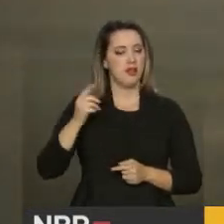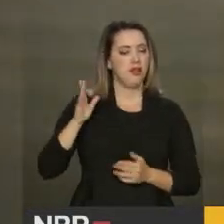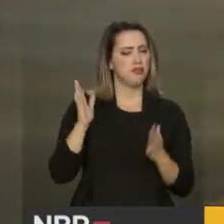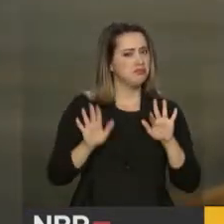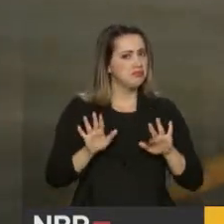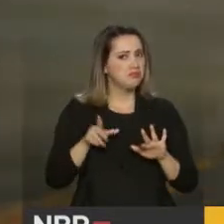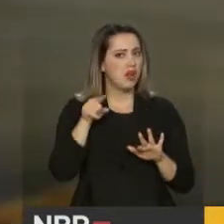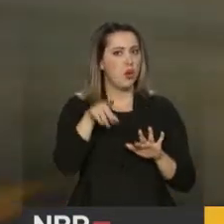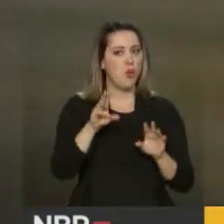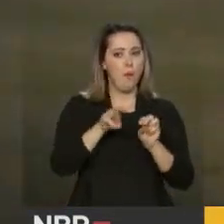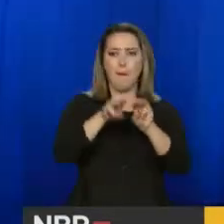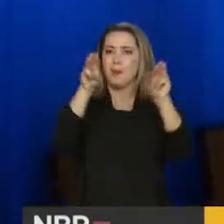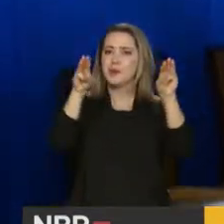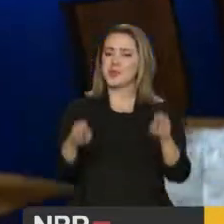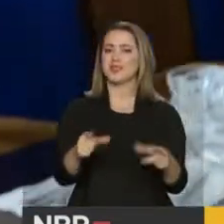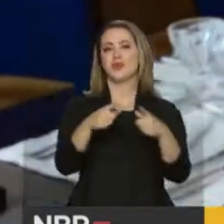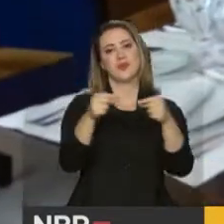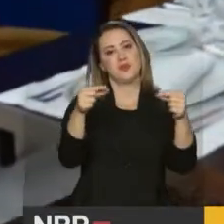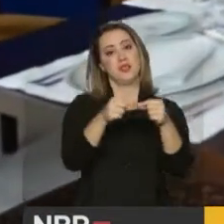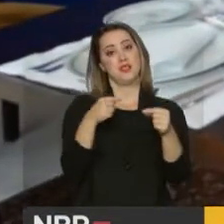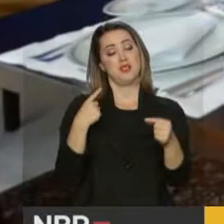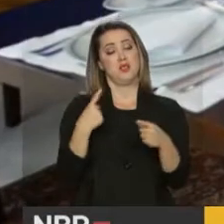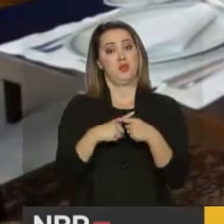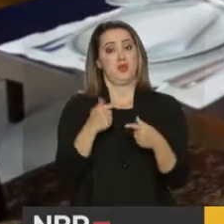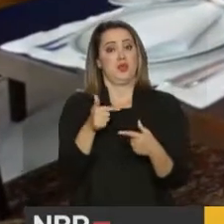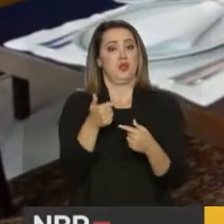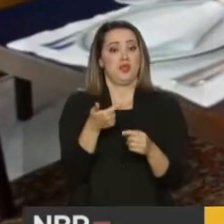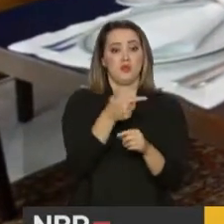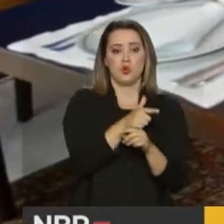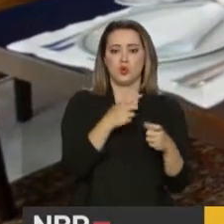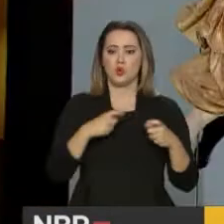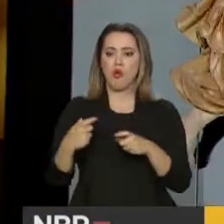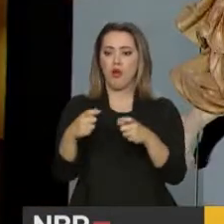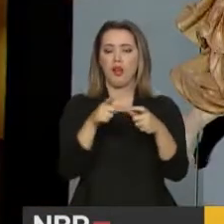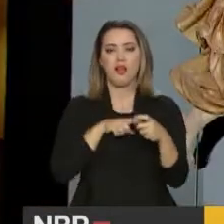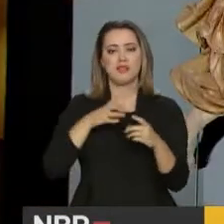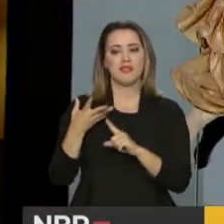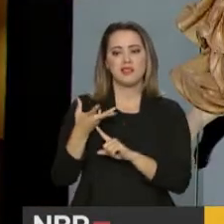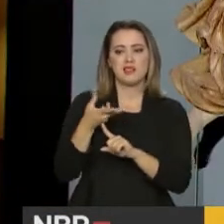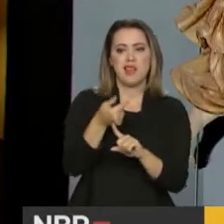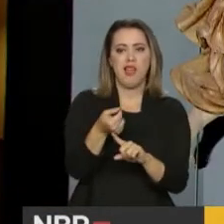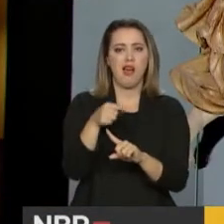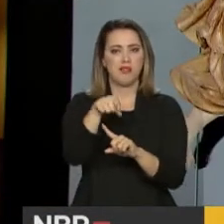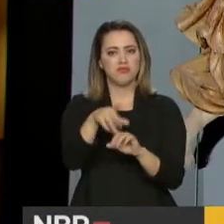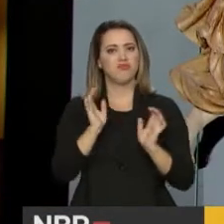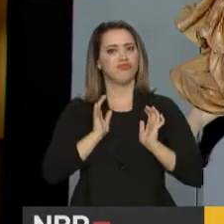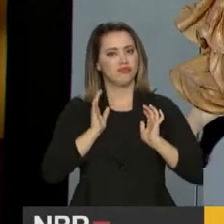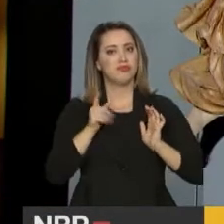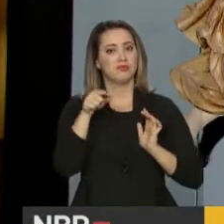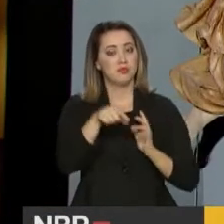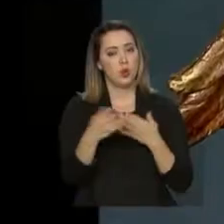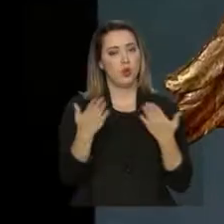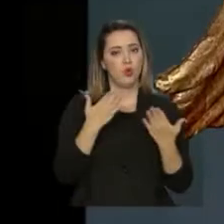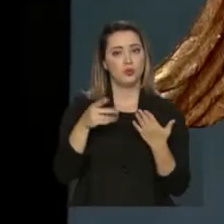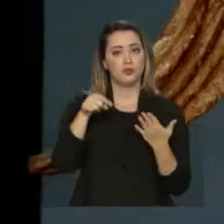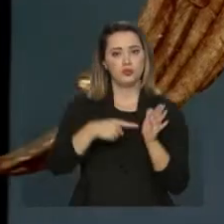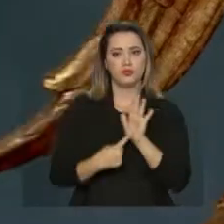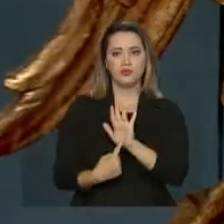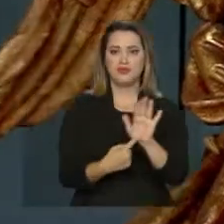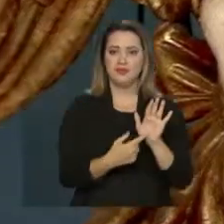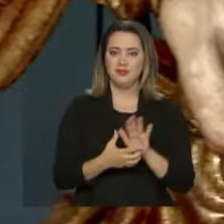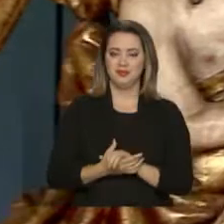talvez, o grande museu de Brasília, porque nós não temos outros acervos tão grandes como esse que está colocado